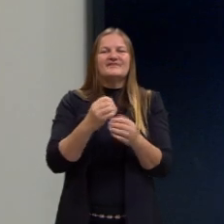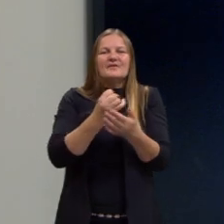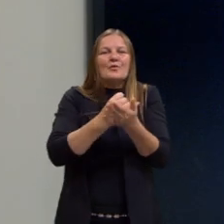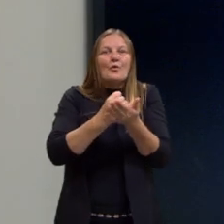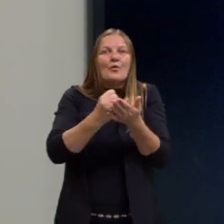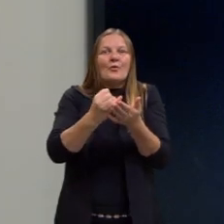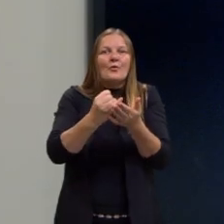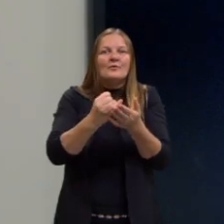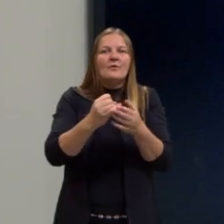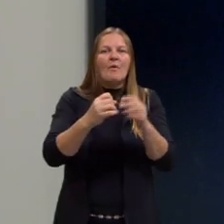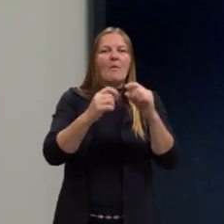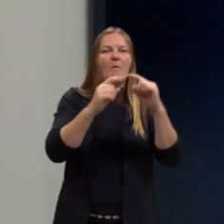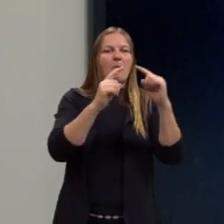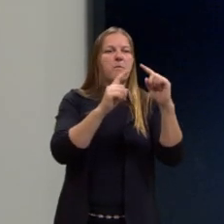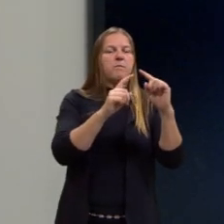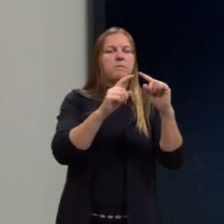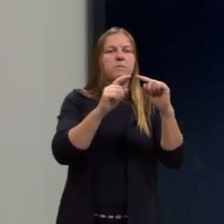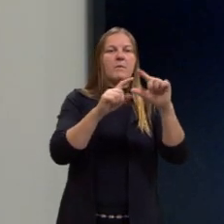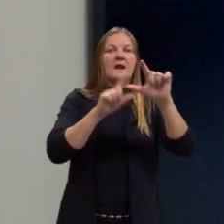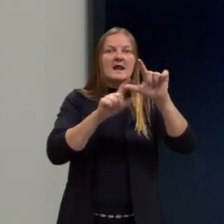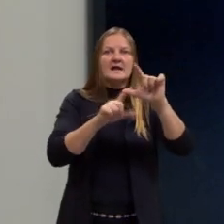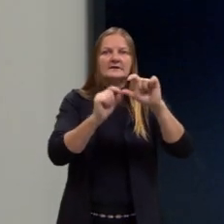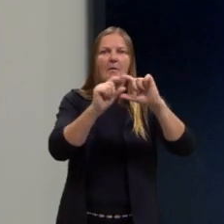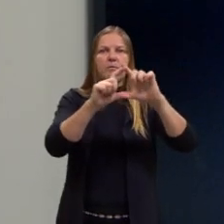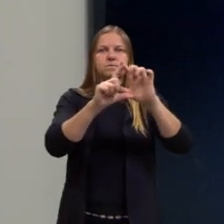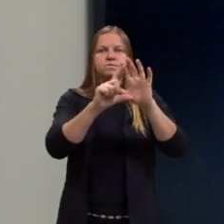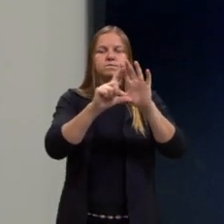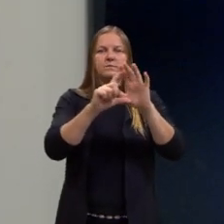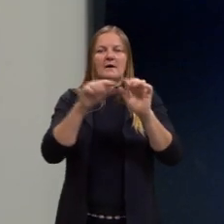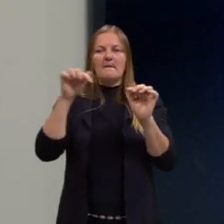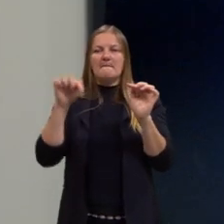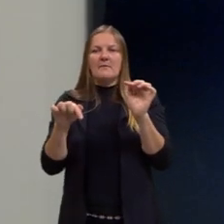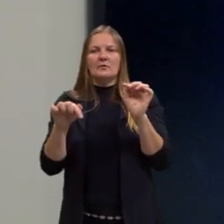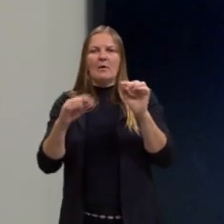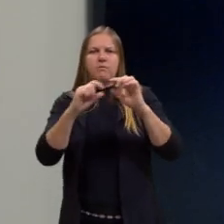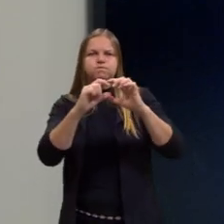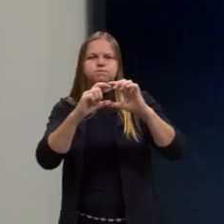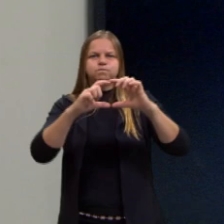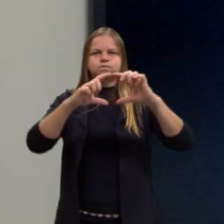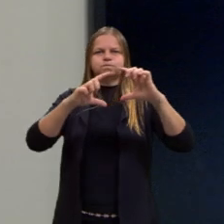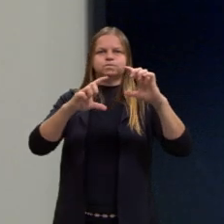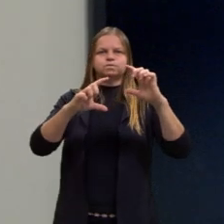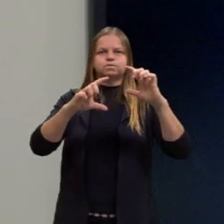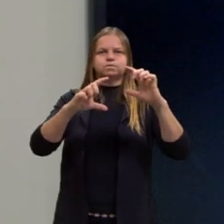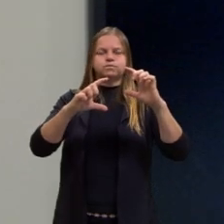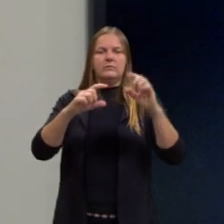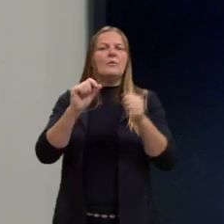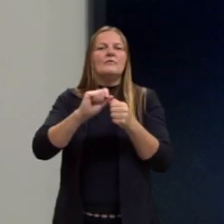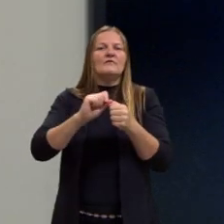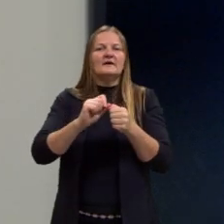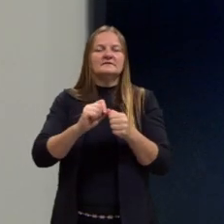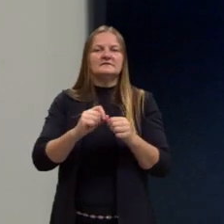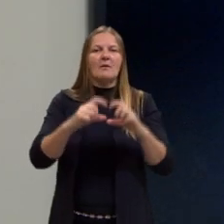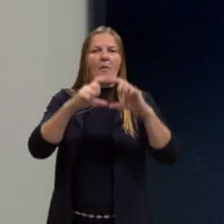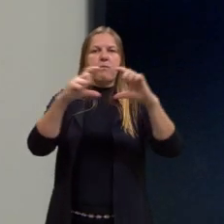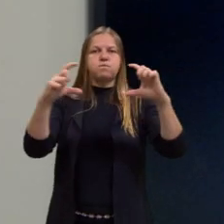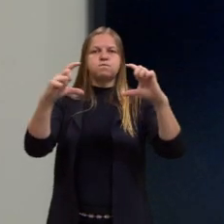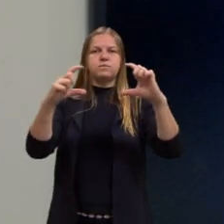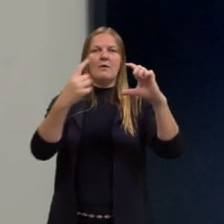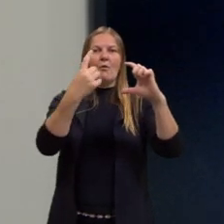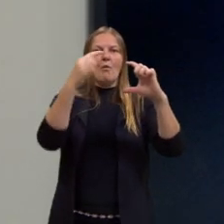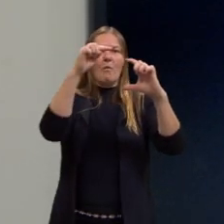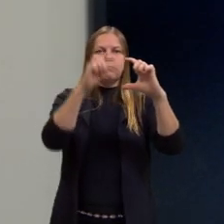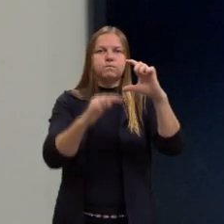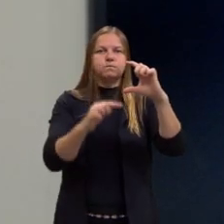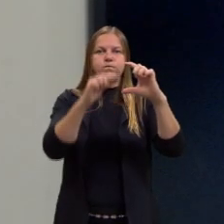na letra maiúscula terminou. Não pode ser um período longuíssimo como é que eu faço um parágrafo de um período só